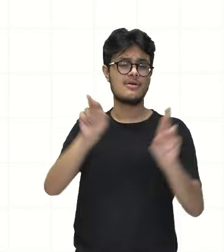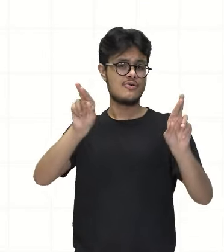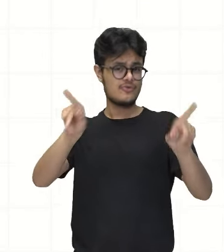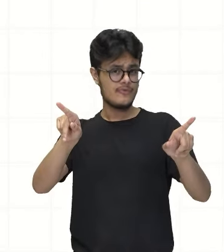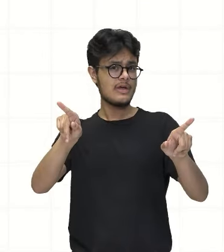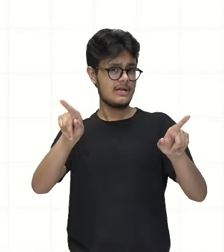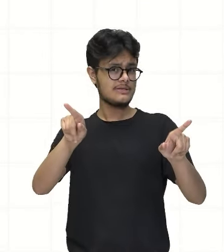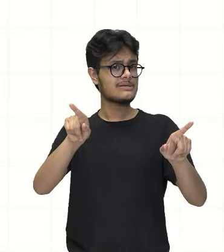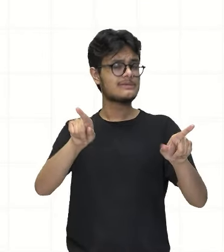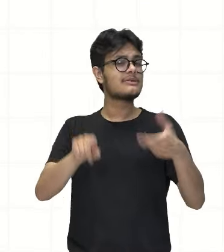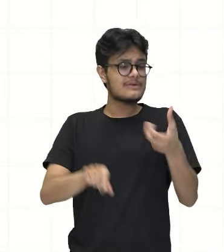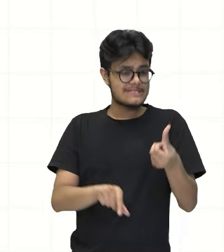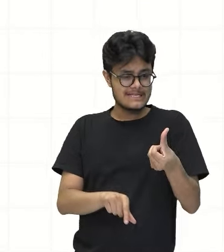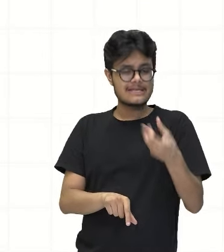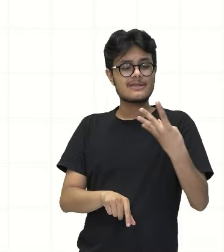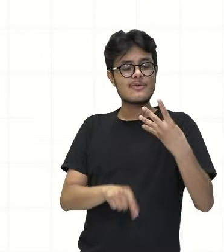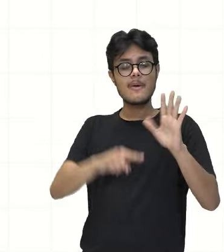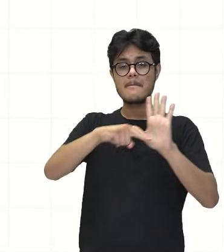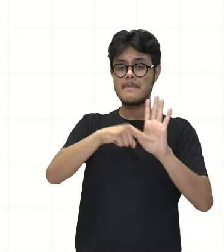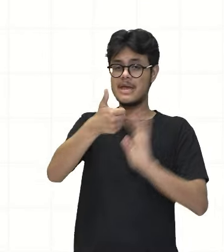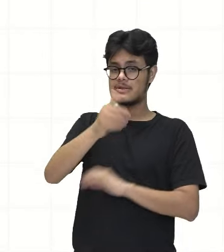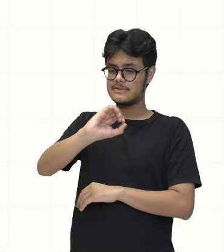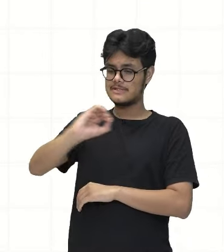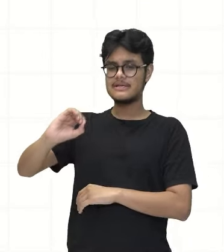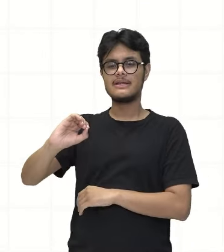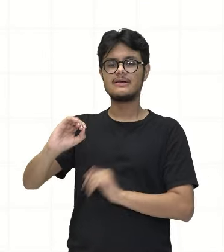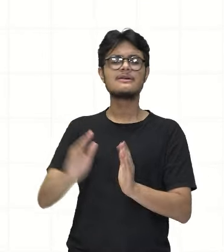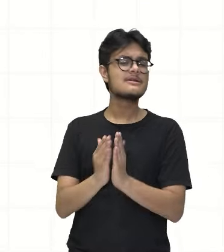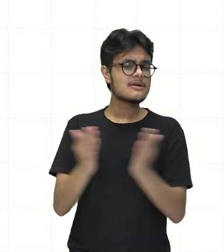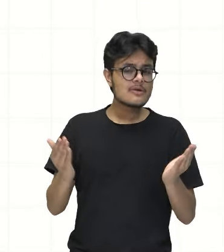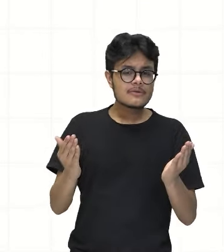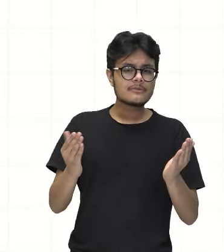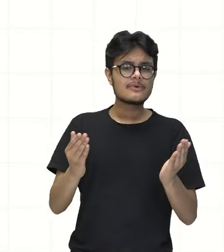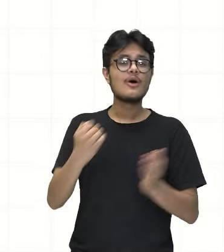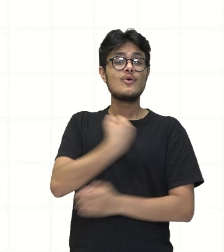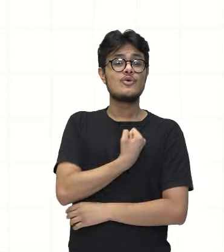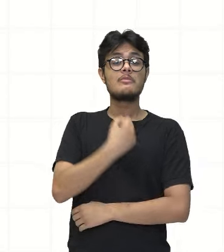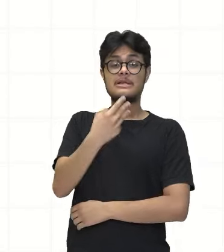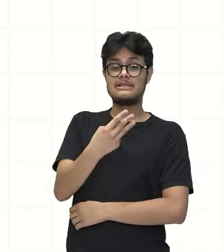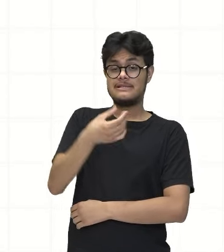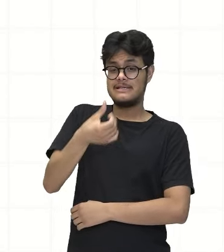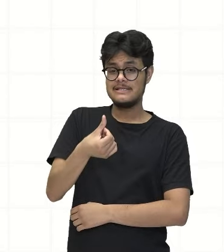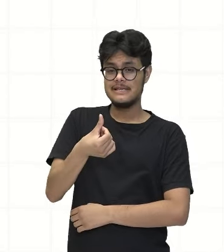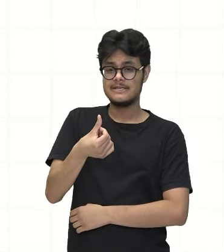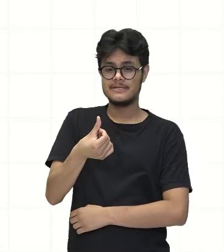chegar a 100. Então, é 100 menos 64, que é 36.